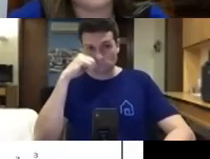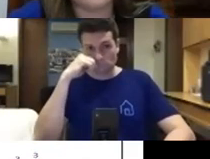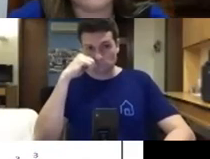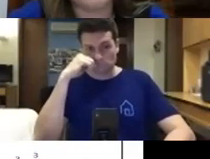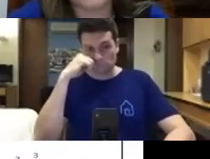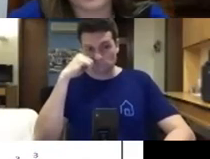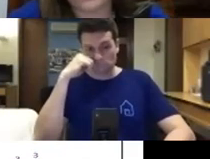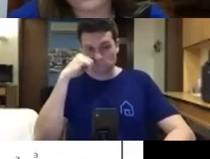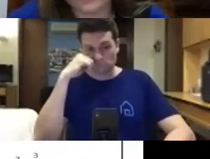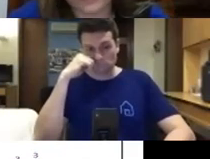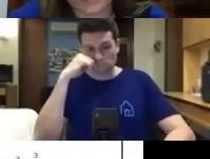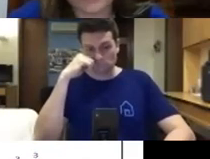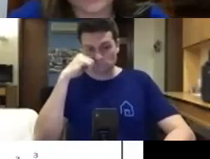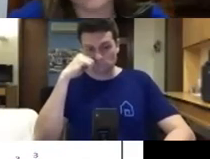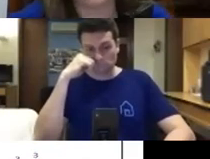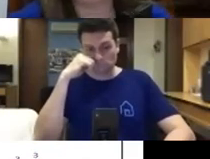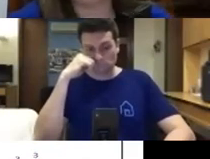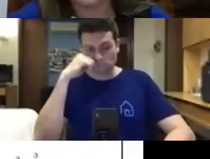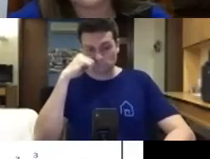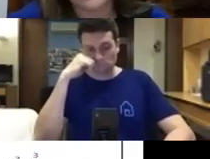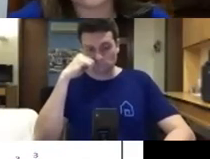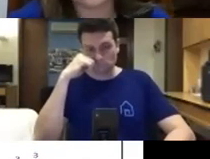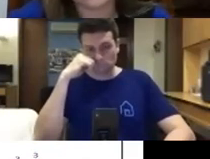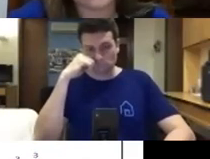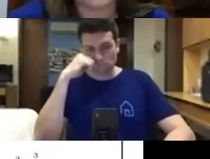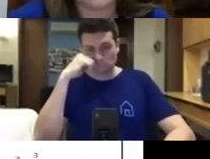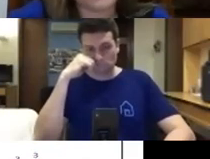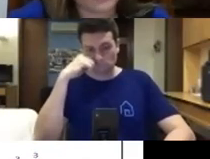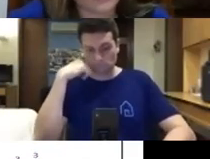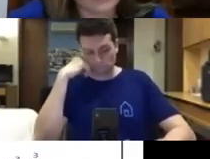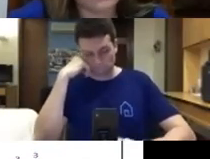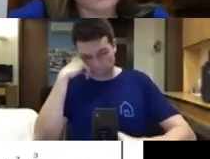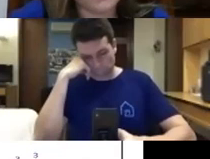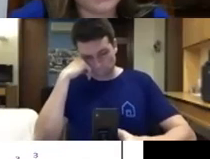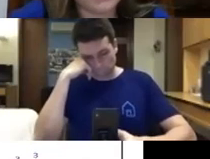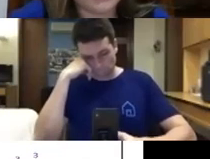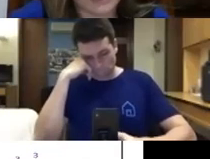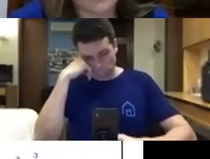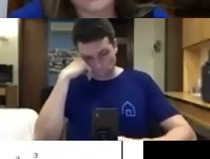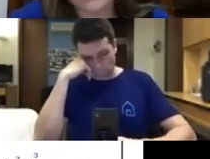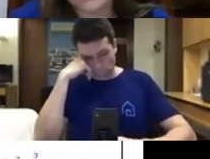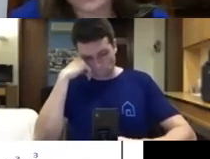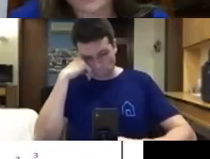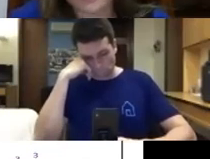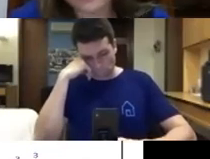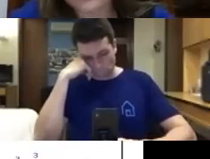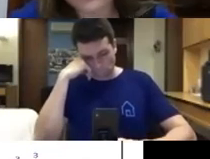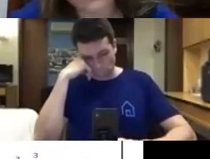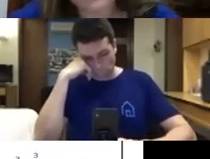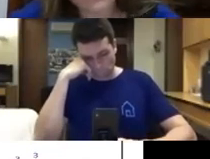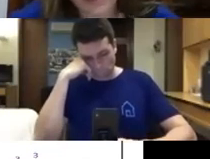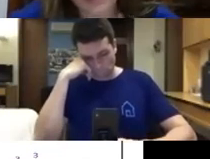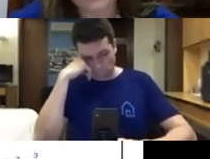que eu tenho de degradação. Então, nesse caso, por exemplo, eu tive aqui que até 10